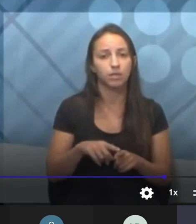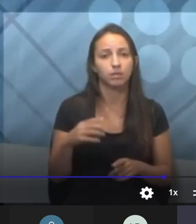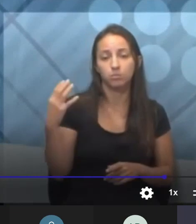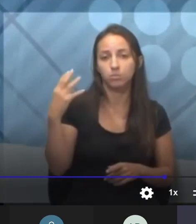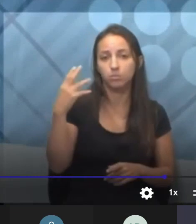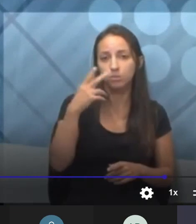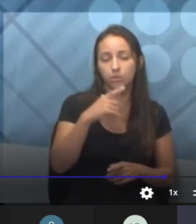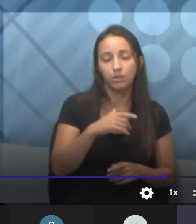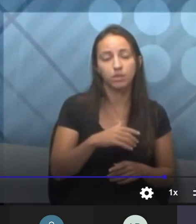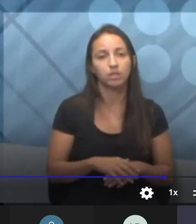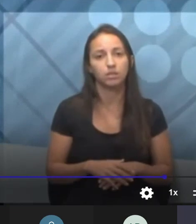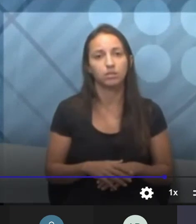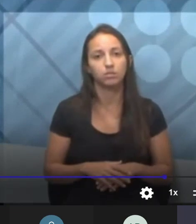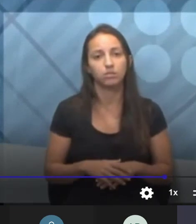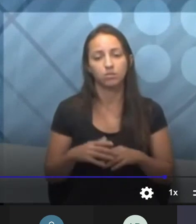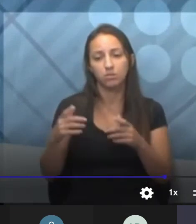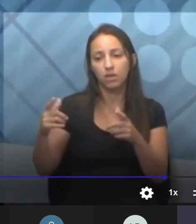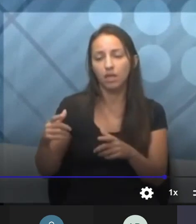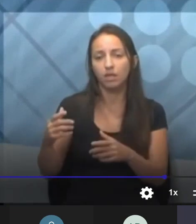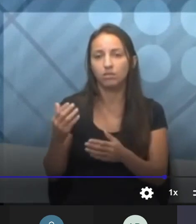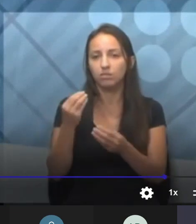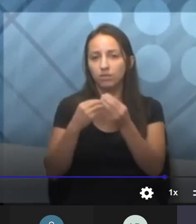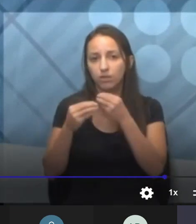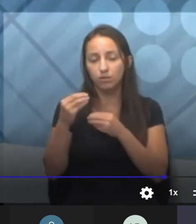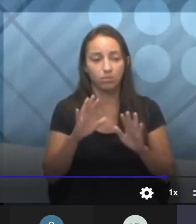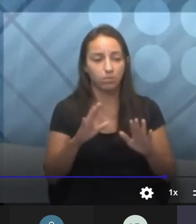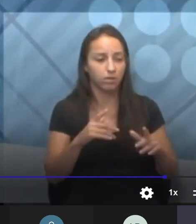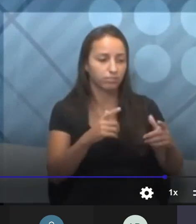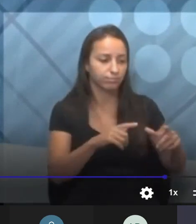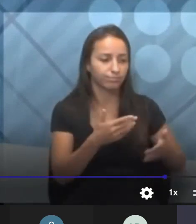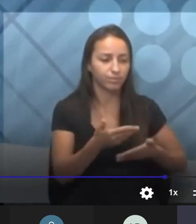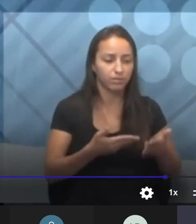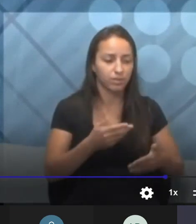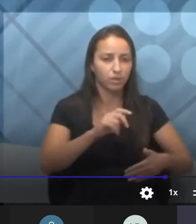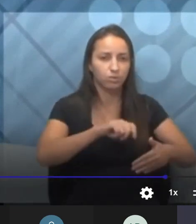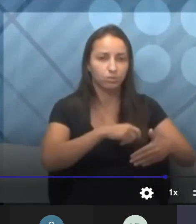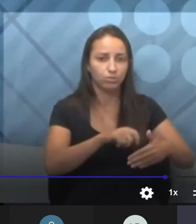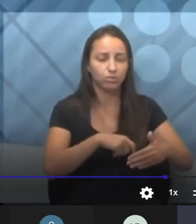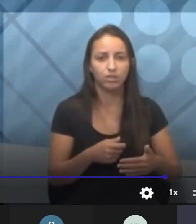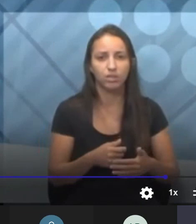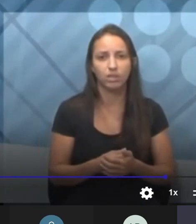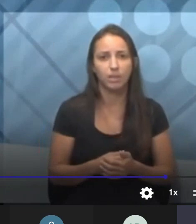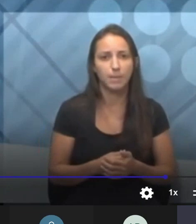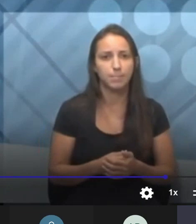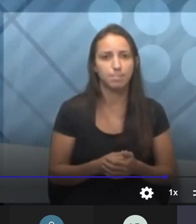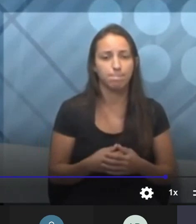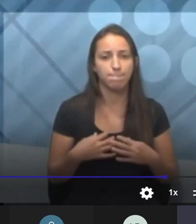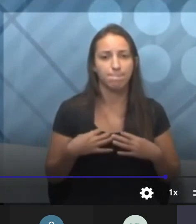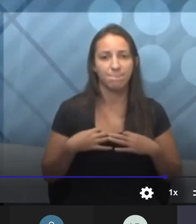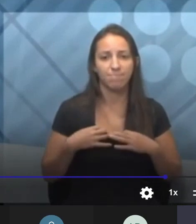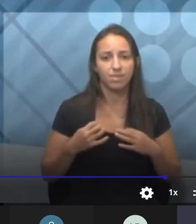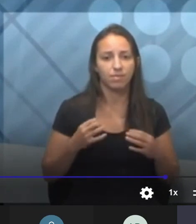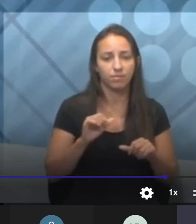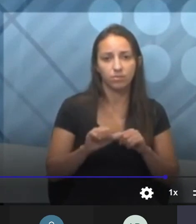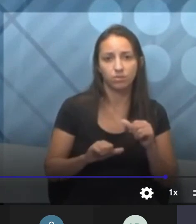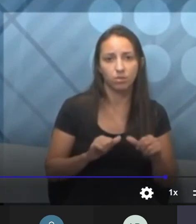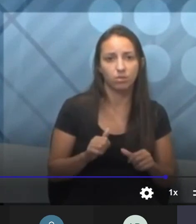estética, pensa mais nisso no refeitório, parte de serviço, cozinha, vestiário dos